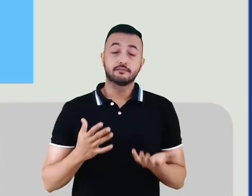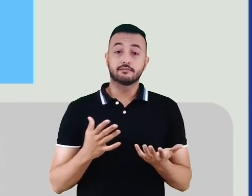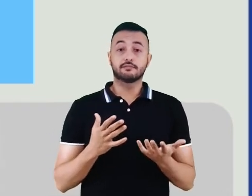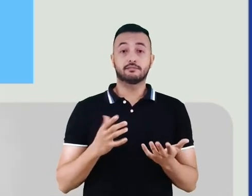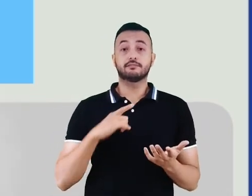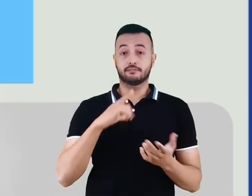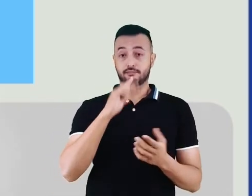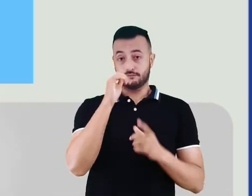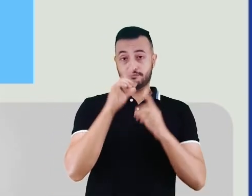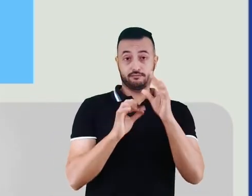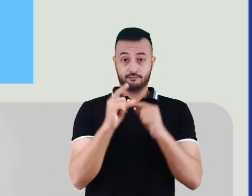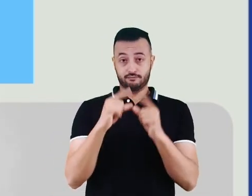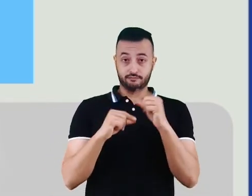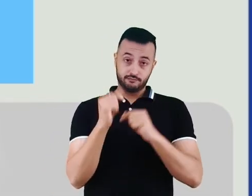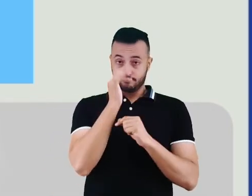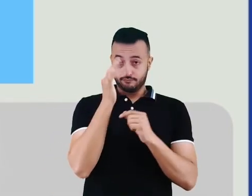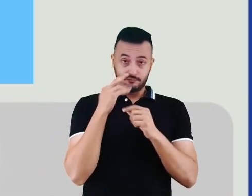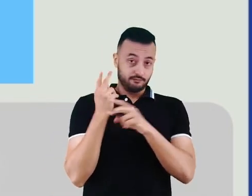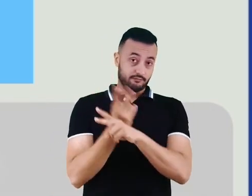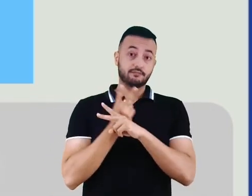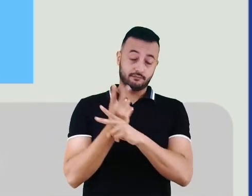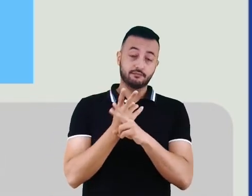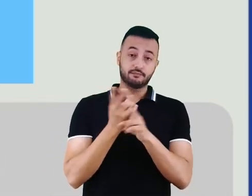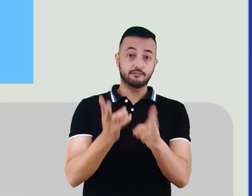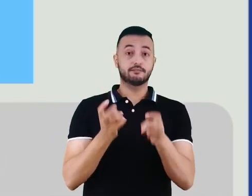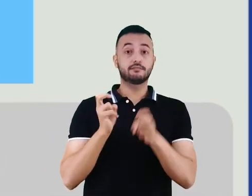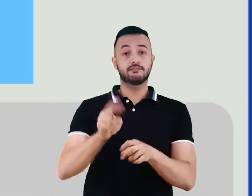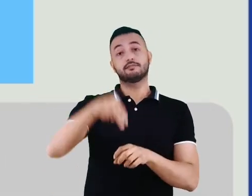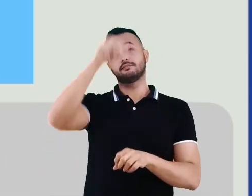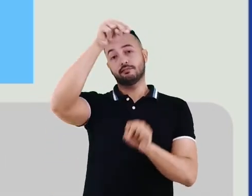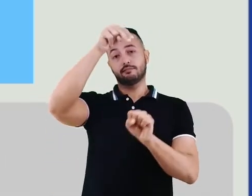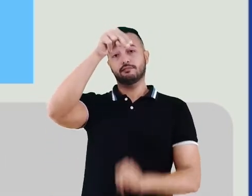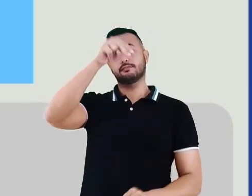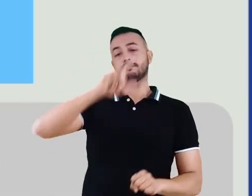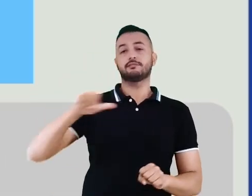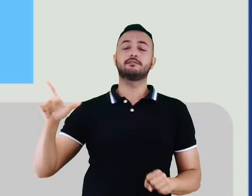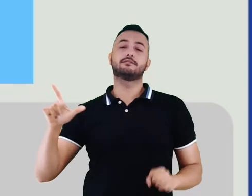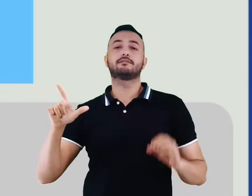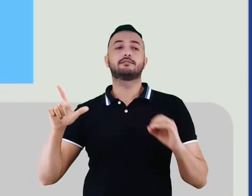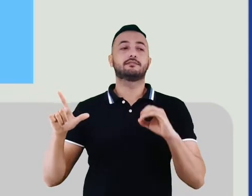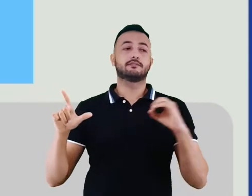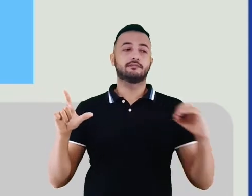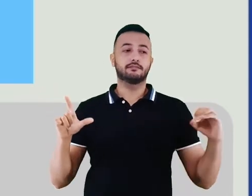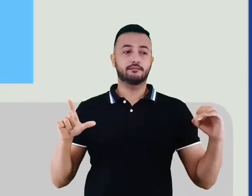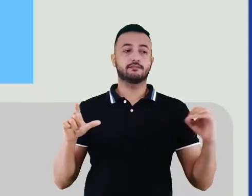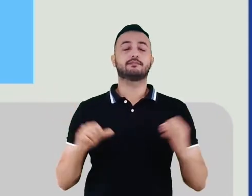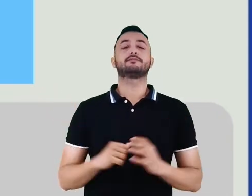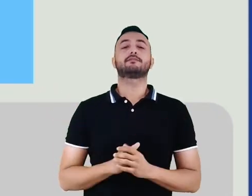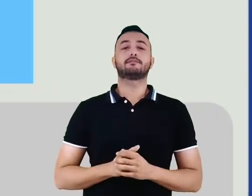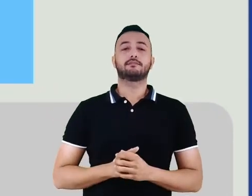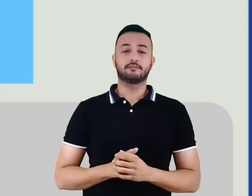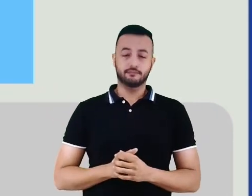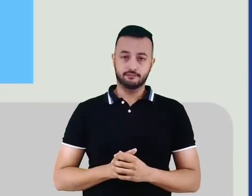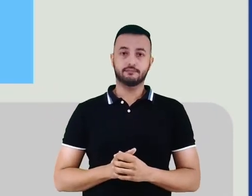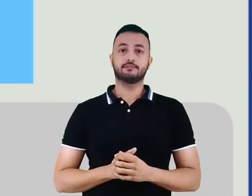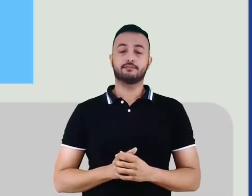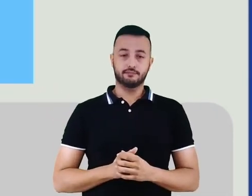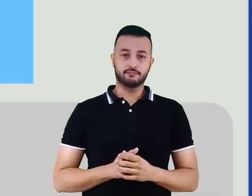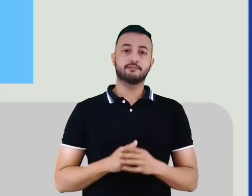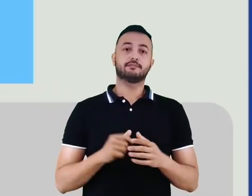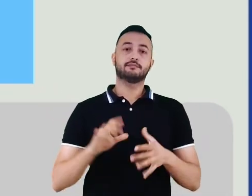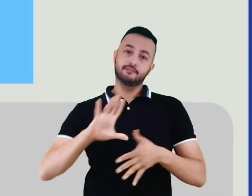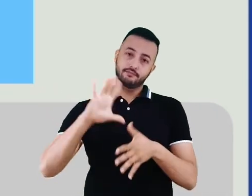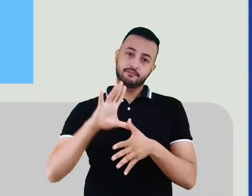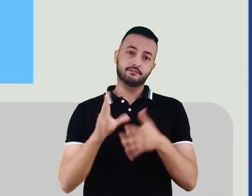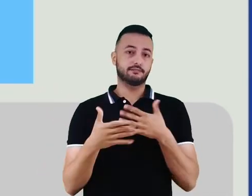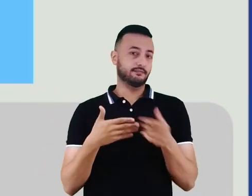dos Ventos, você consegue perceber o que está ao norte, ao sul, ao leste ou ao oeste de algum mapa